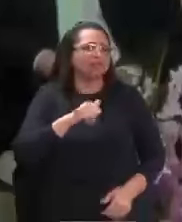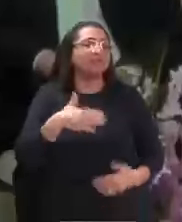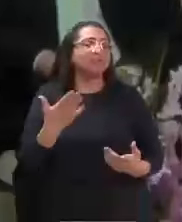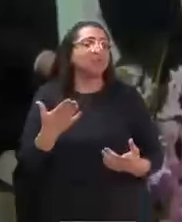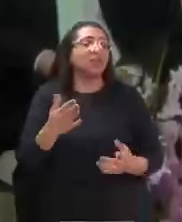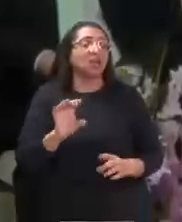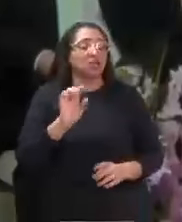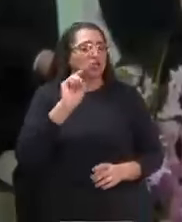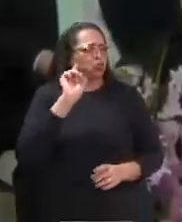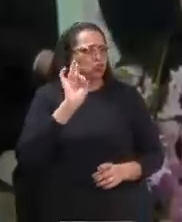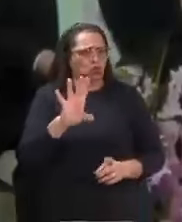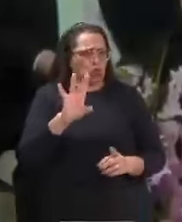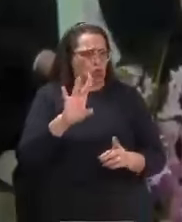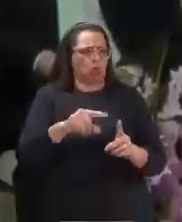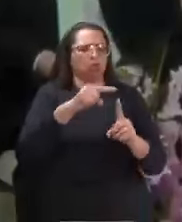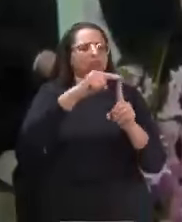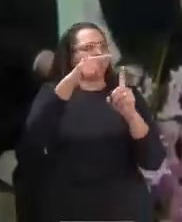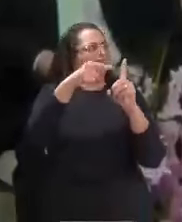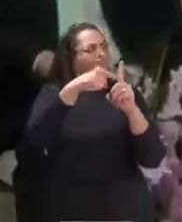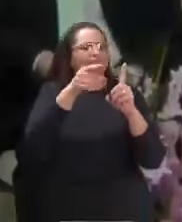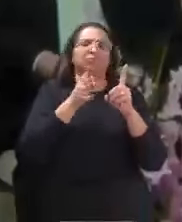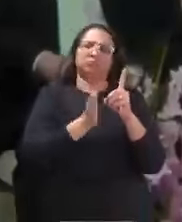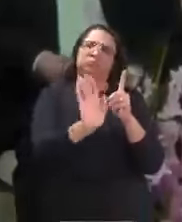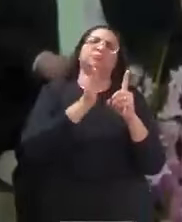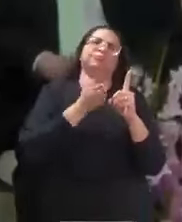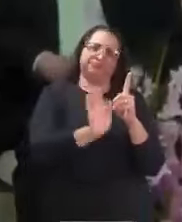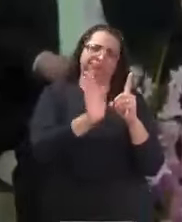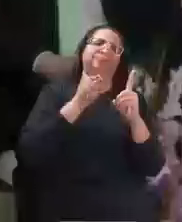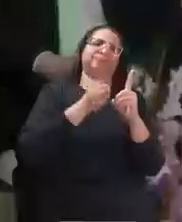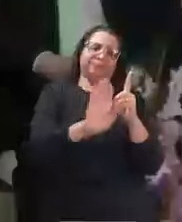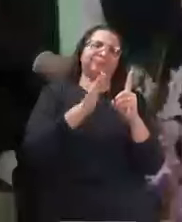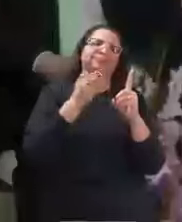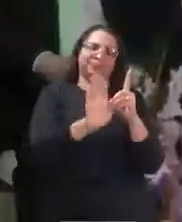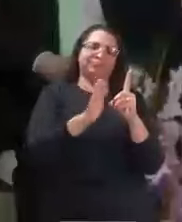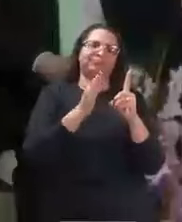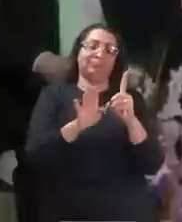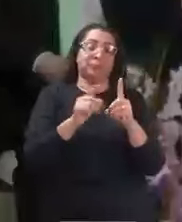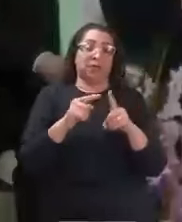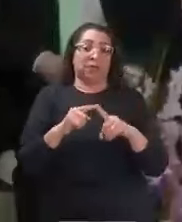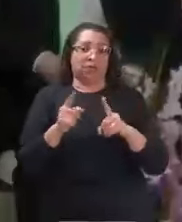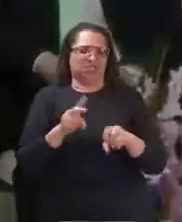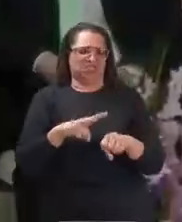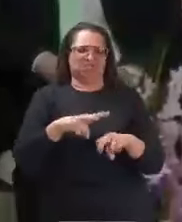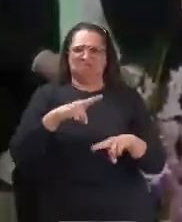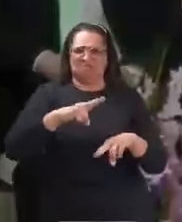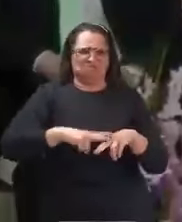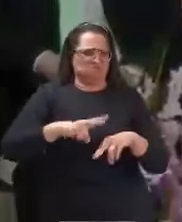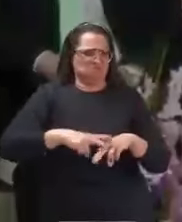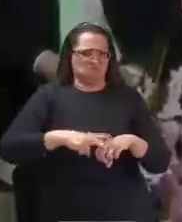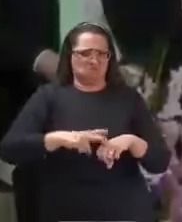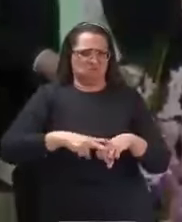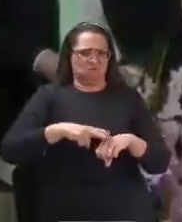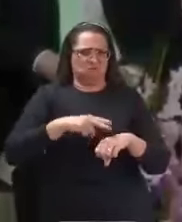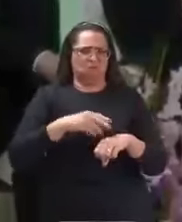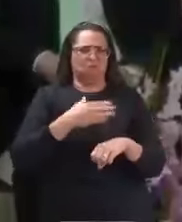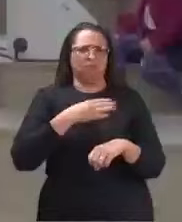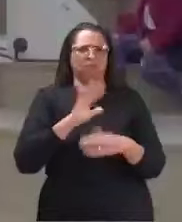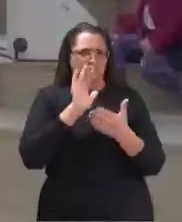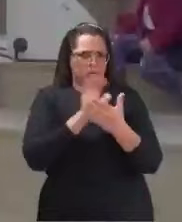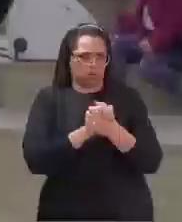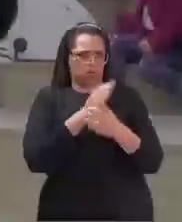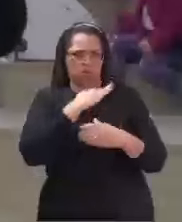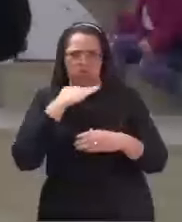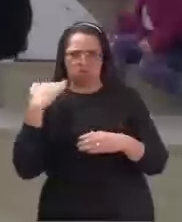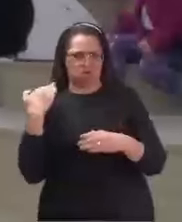se tiver filhos e olhe lá se for viúva não presta se não tiver